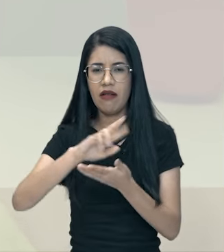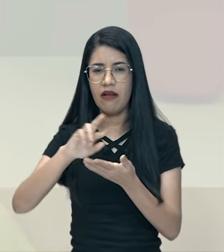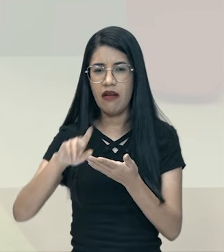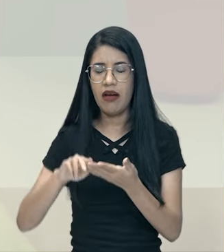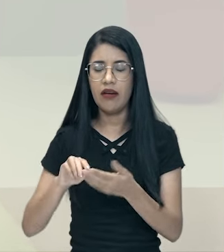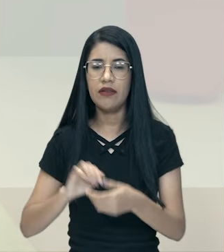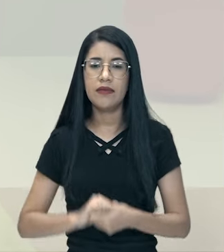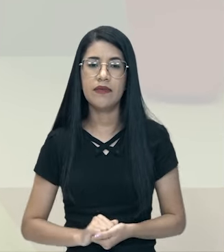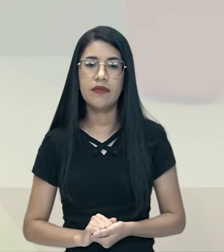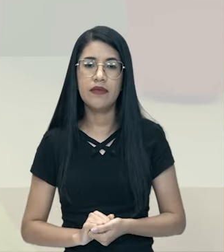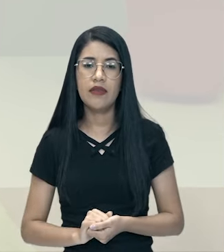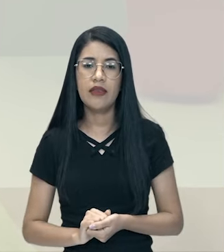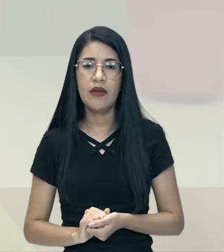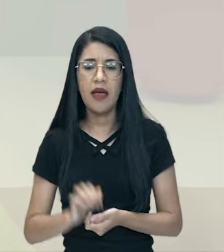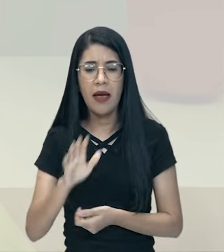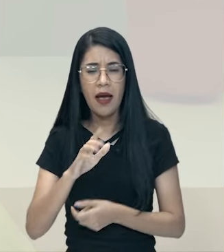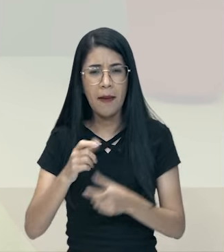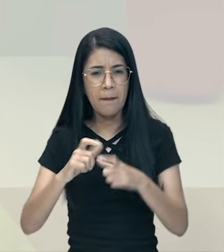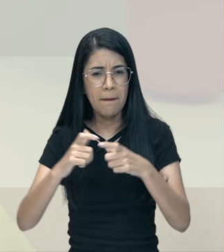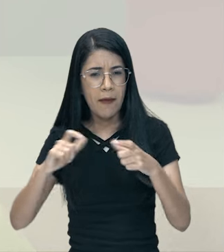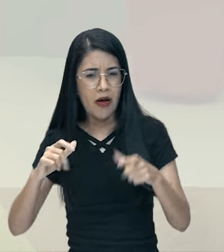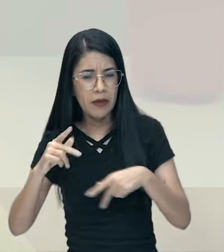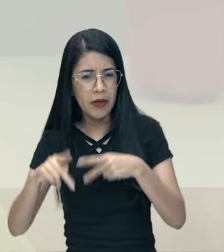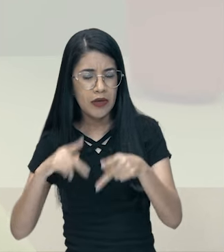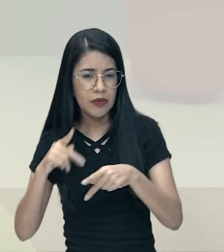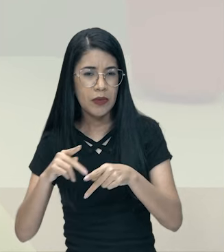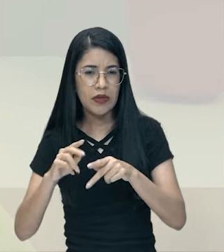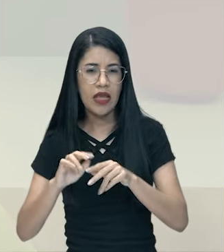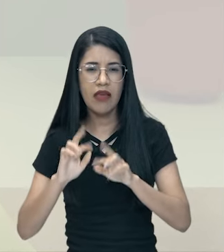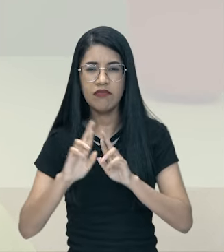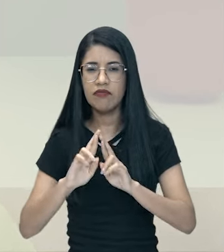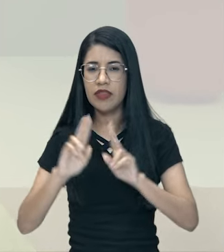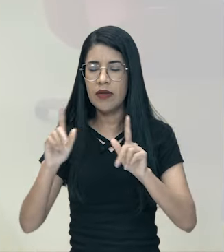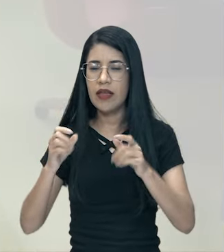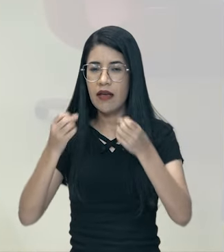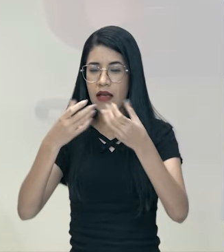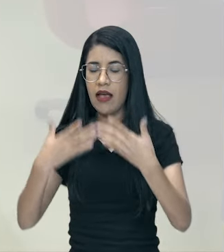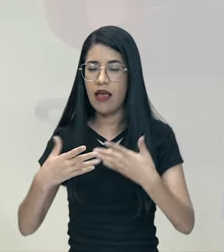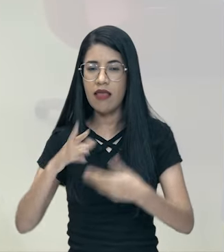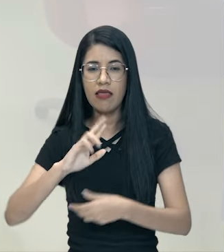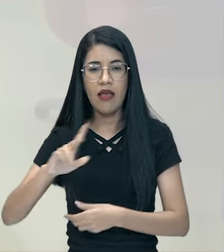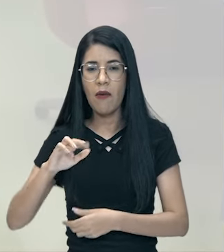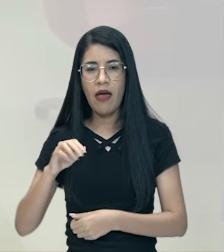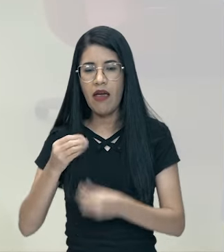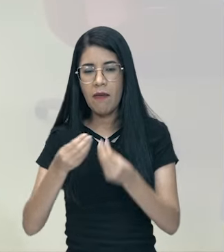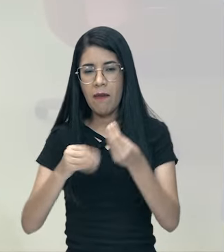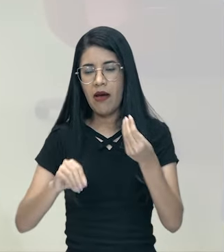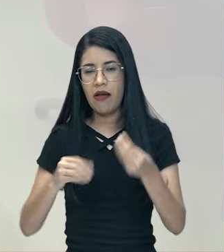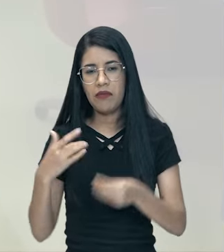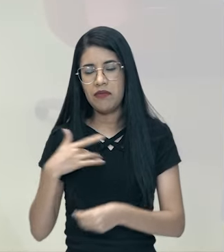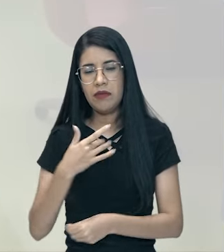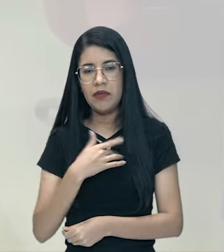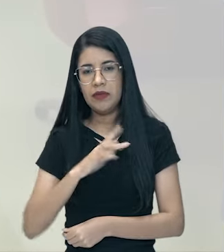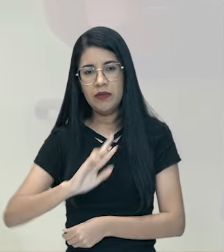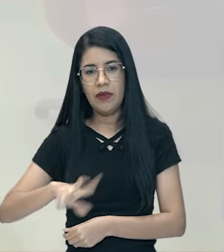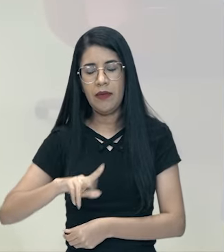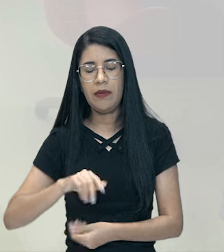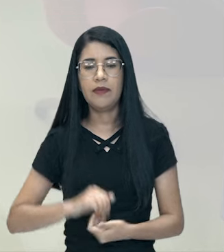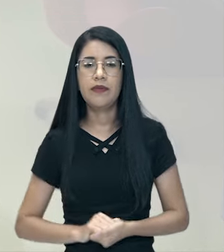apesar do senso comum dizer o contrário não é prejudicial, pessoal. e a